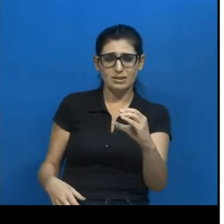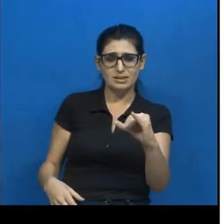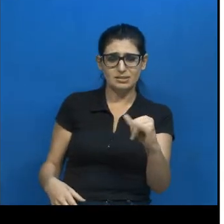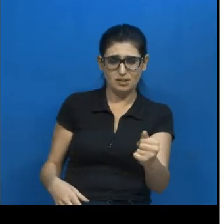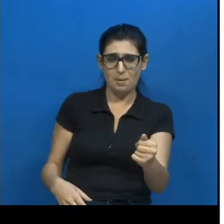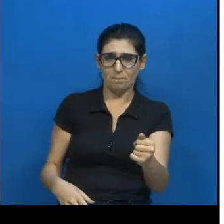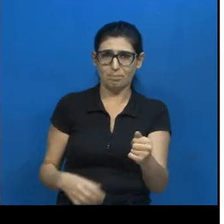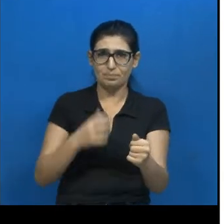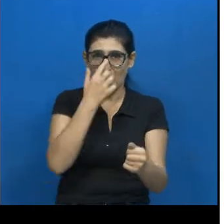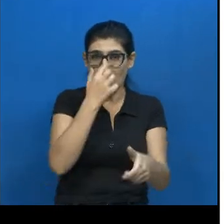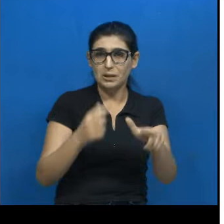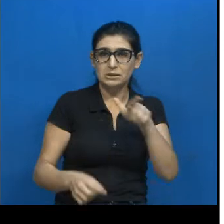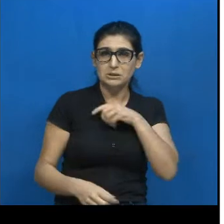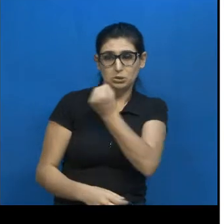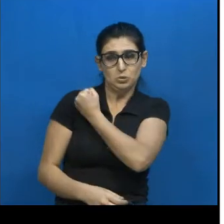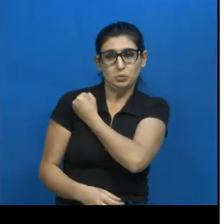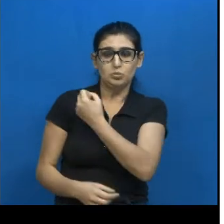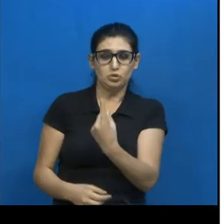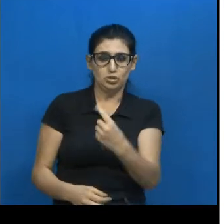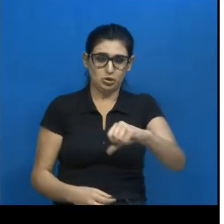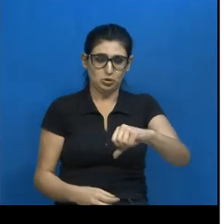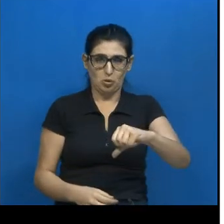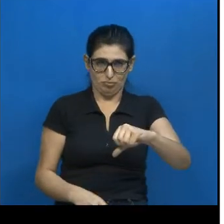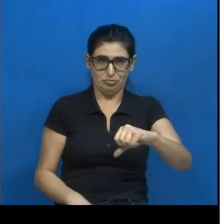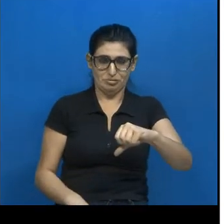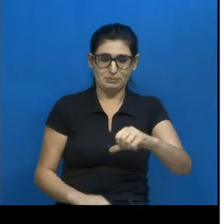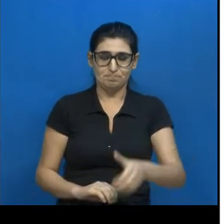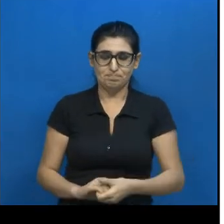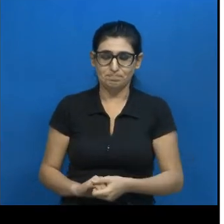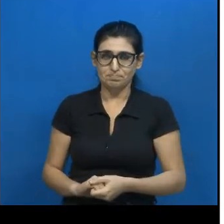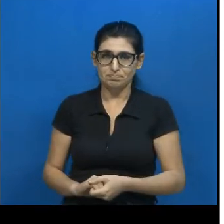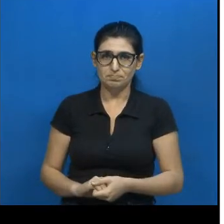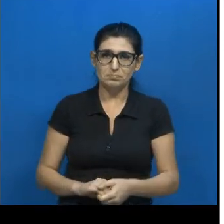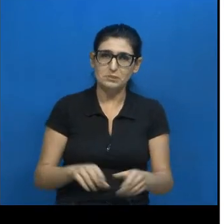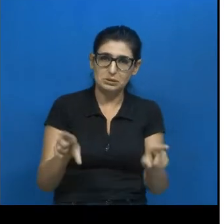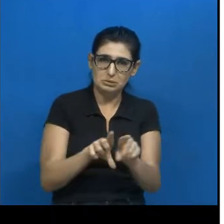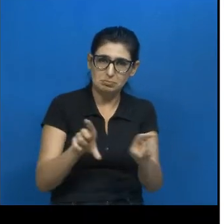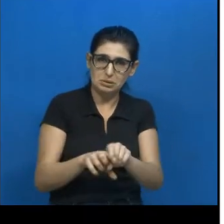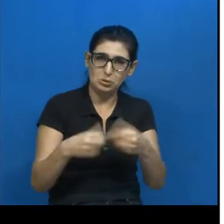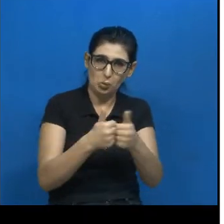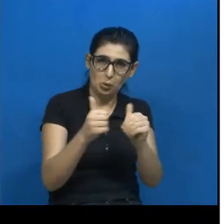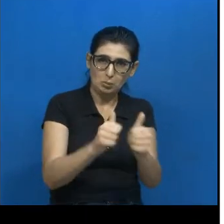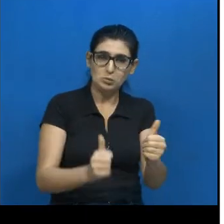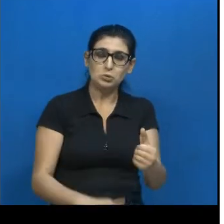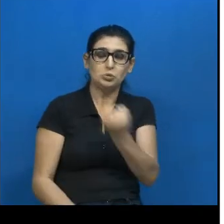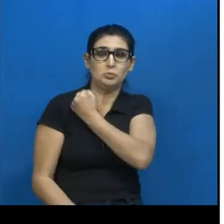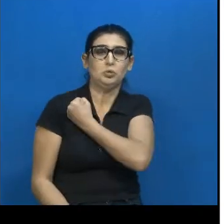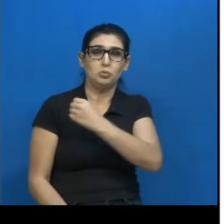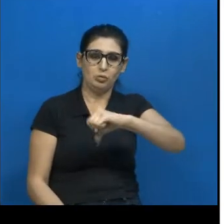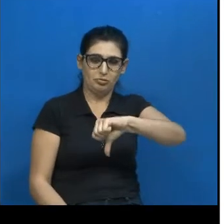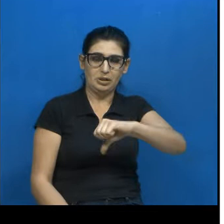temos já a linha 19, que está sendo mantida, e tem a linha 91.